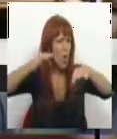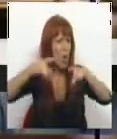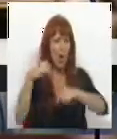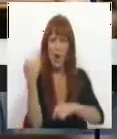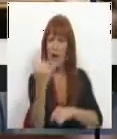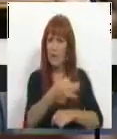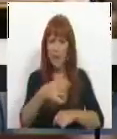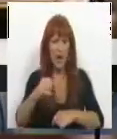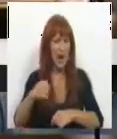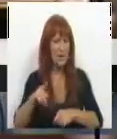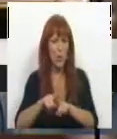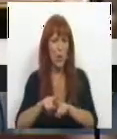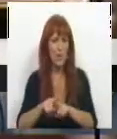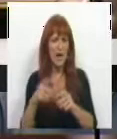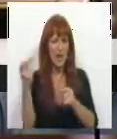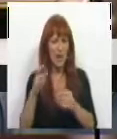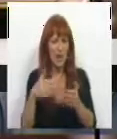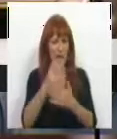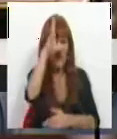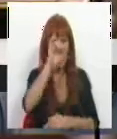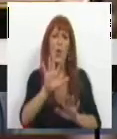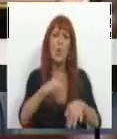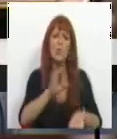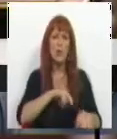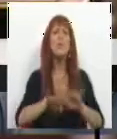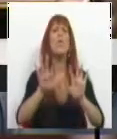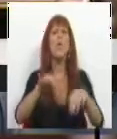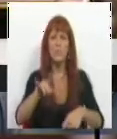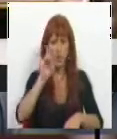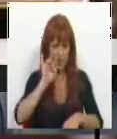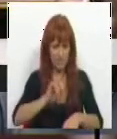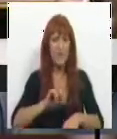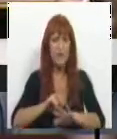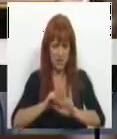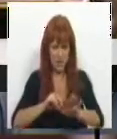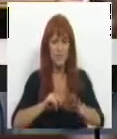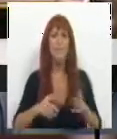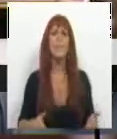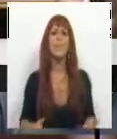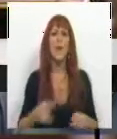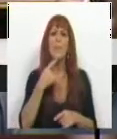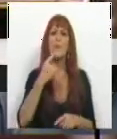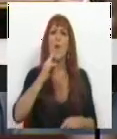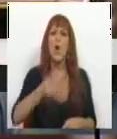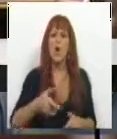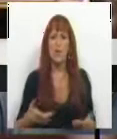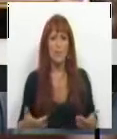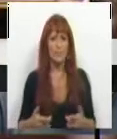as IPSS para enfraquecer o Estado. Pode concluir, Sr. Deputado. Concluo, Sra. Presidente, para dizer o